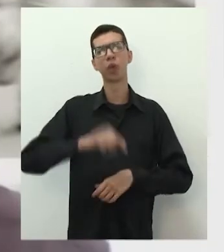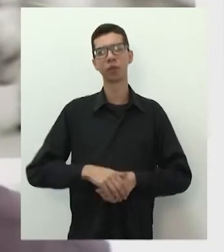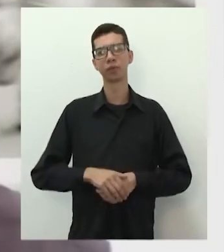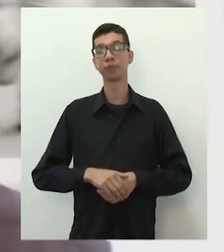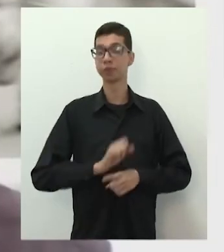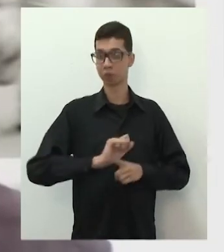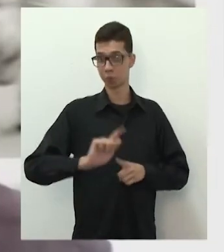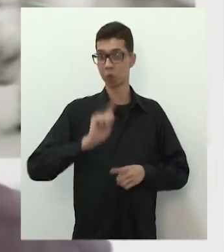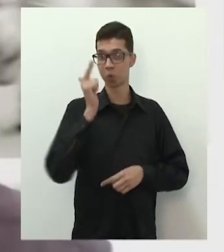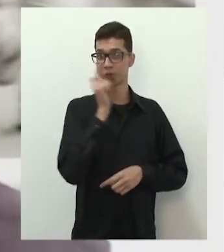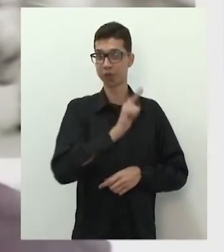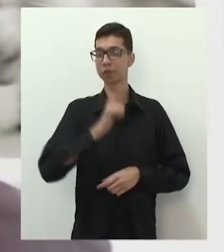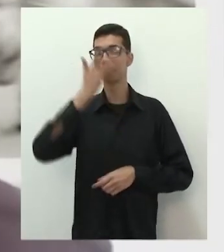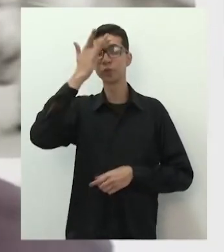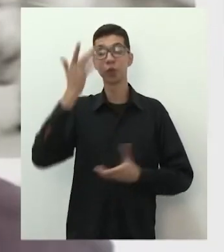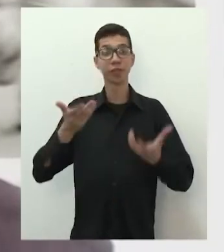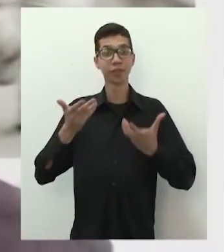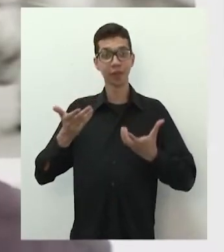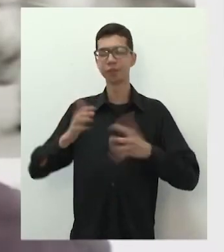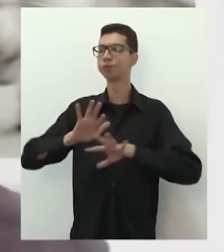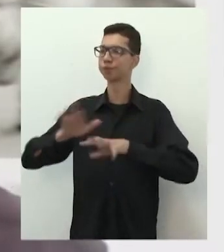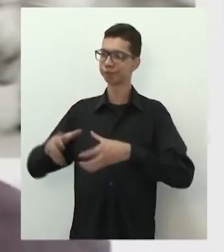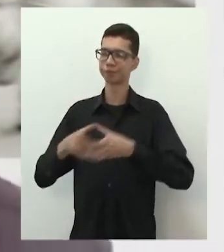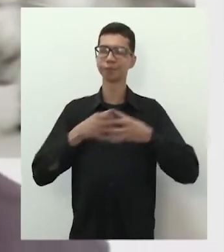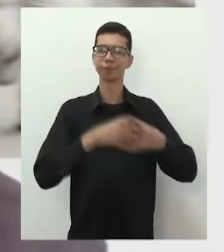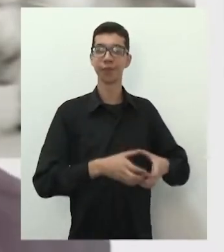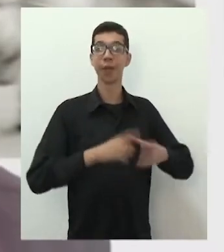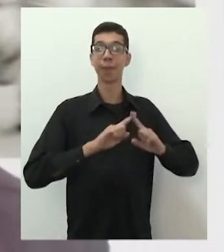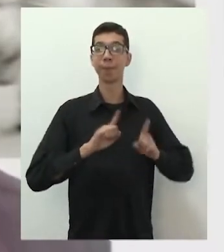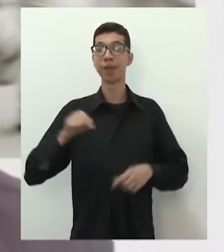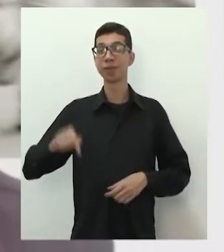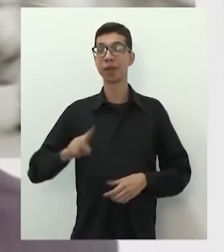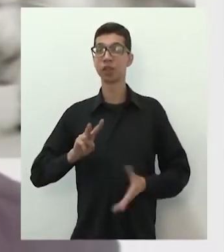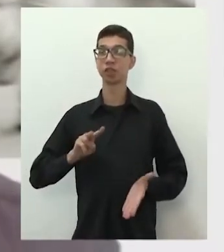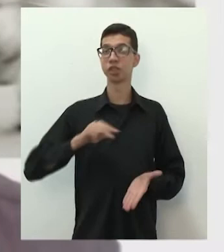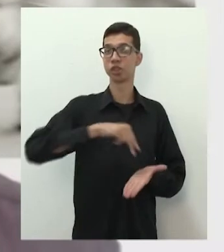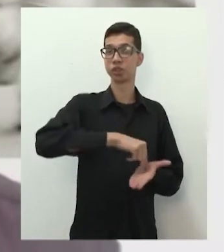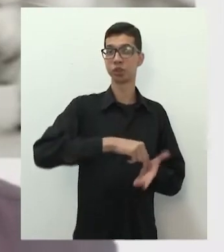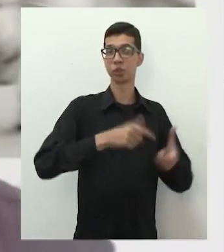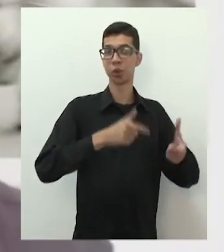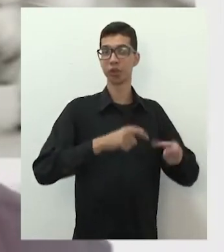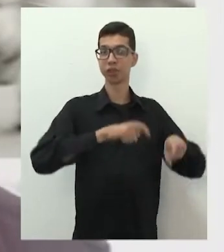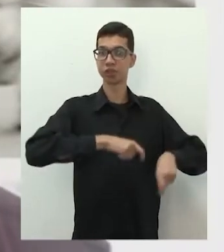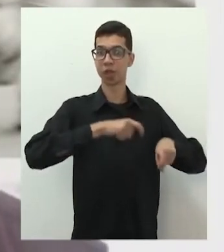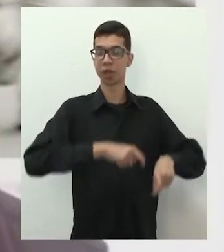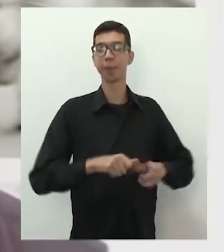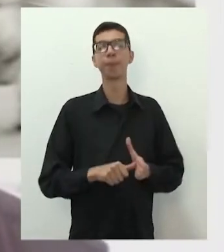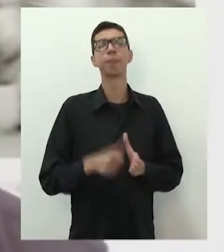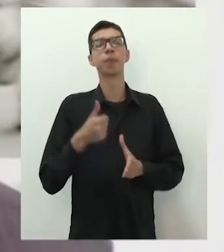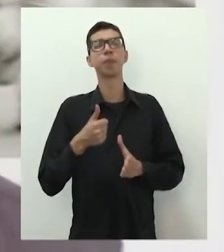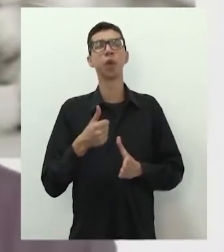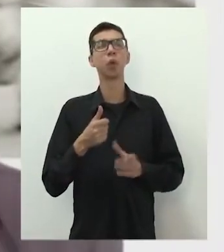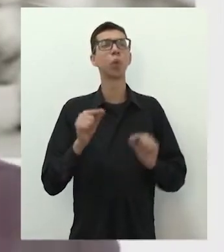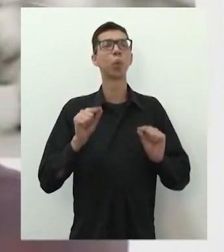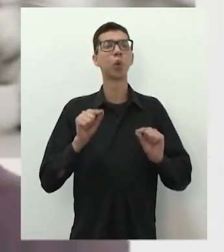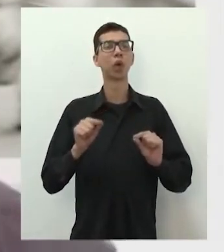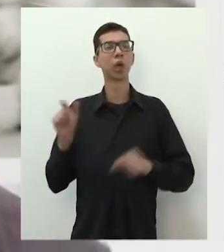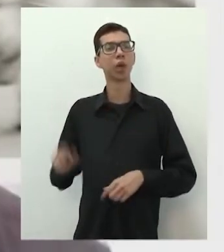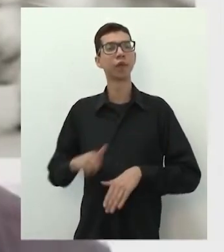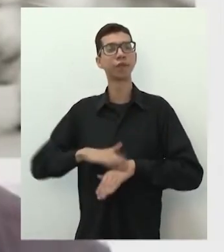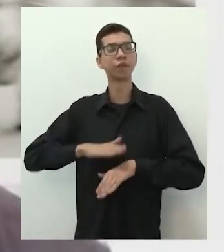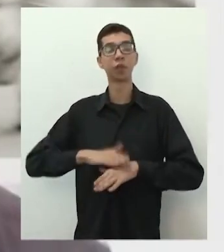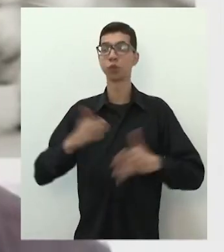semana especial com esse familiar dela. Então ela trabalha que nem uma louca esse mês, dá plantão, chega tarde de noite em casa,